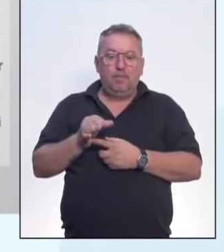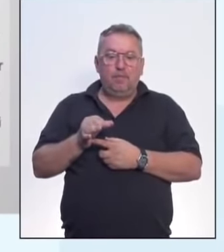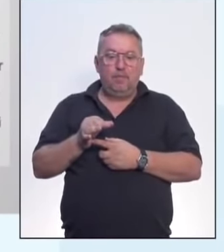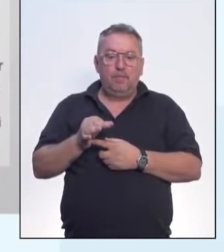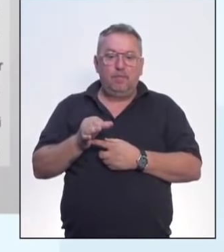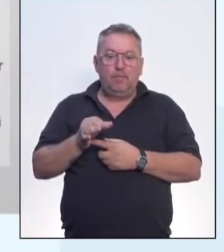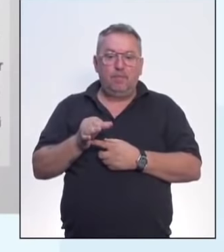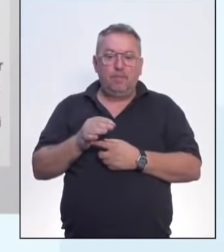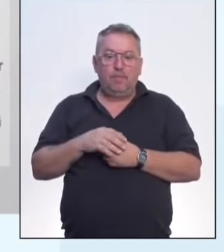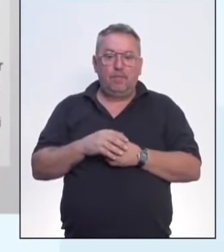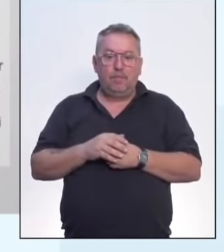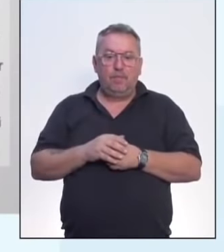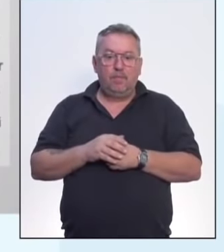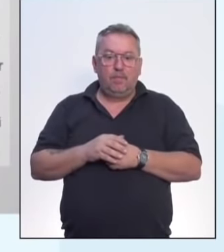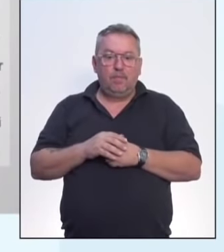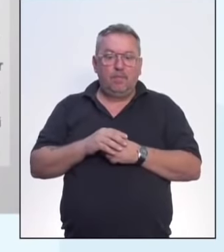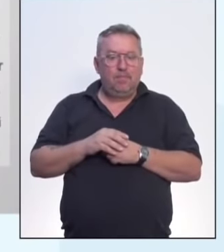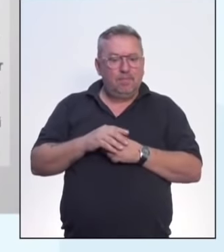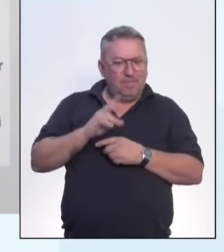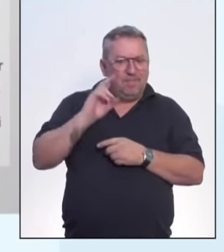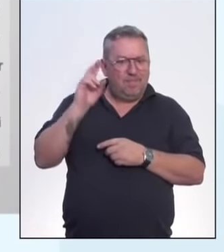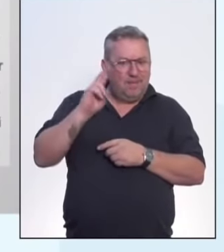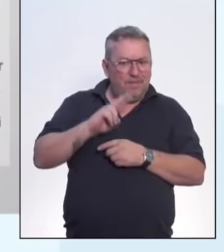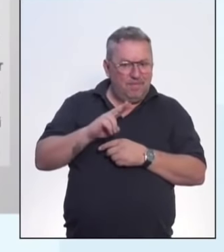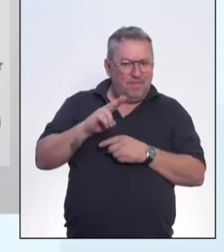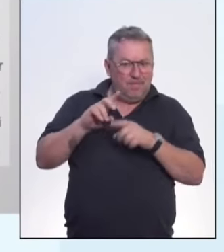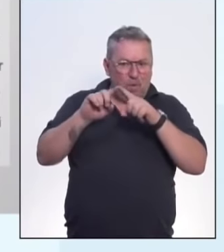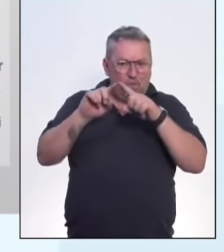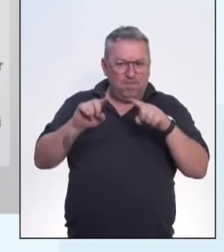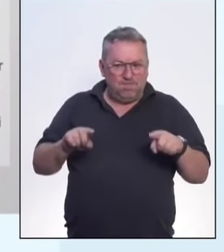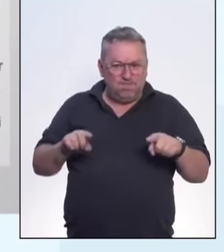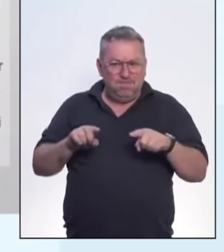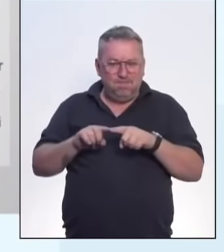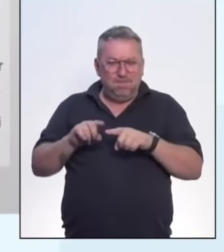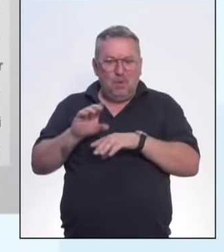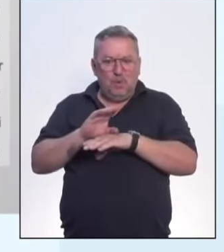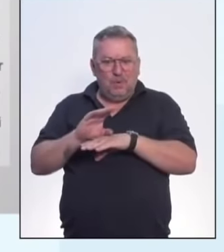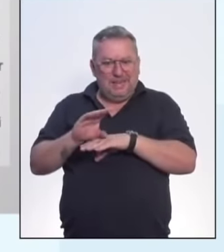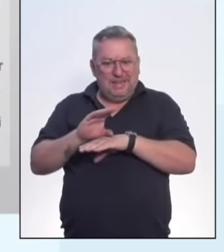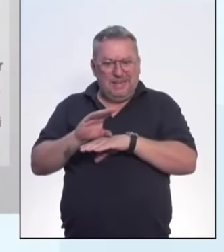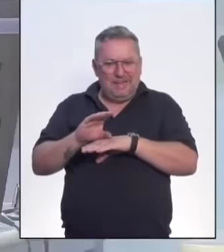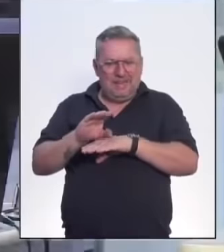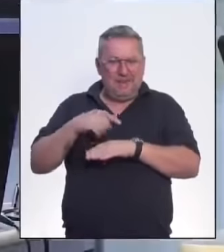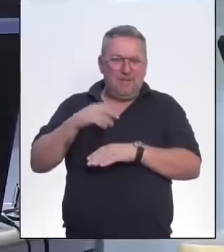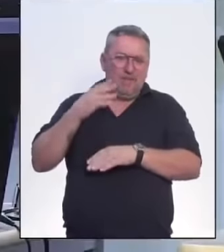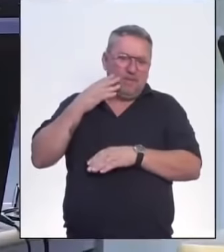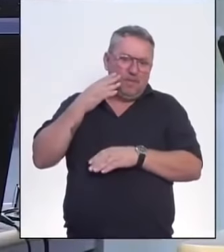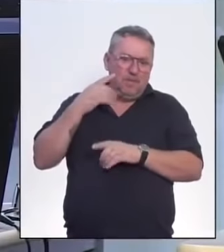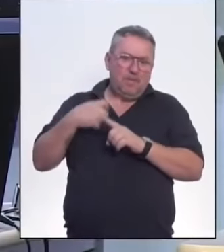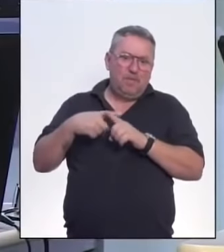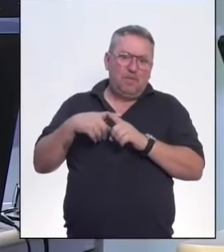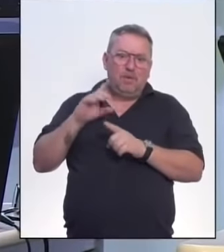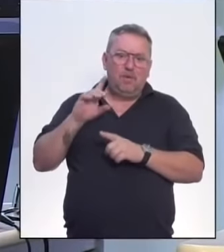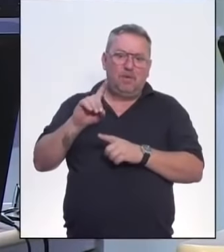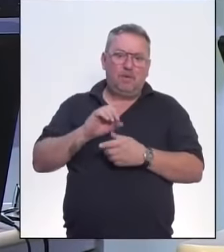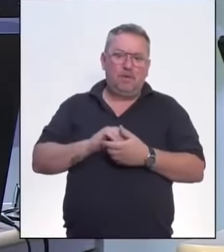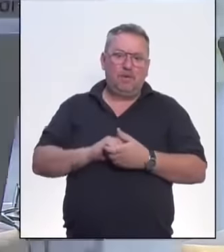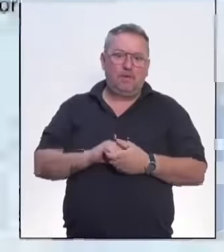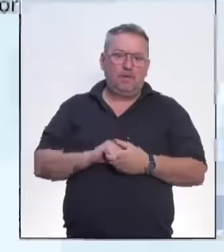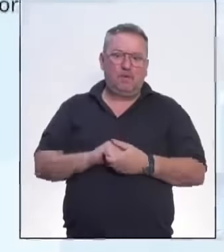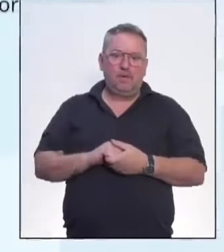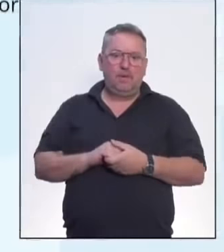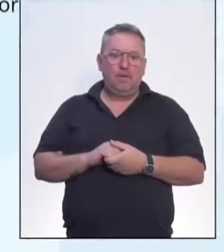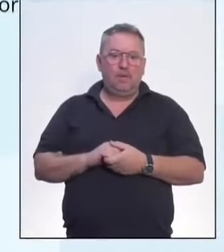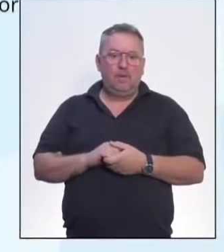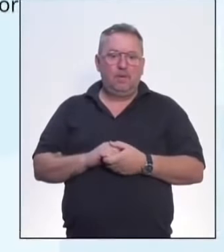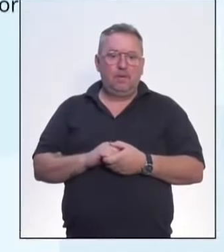E graficamente é visível isso, né? Vamos voltar lá na questão para entender por que alguns colocaram a letra D. Então, em março, a gente teria a